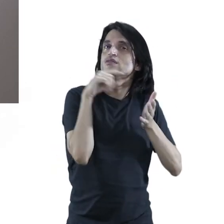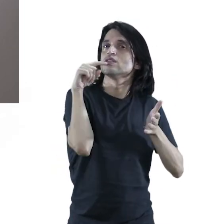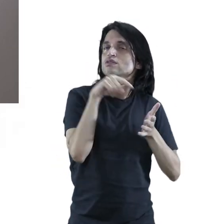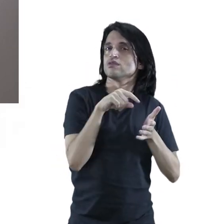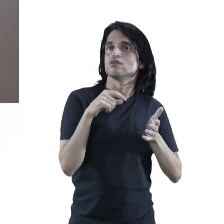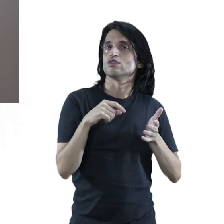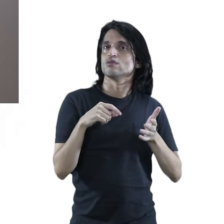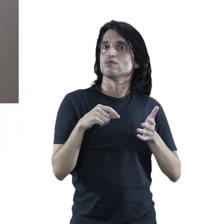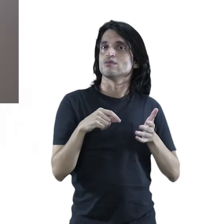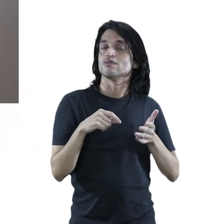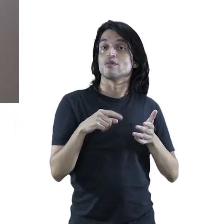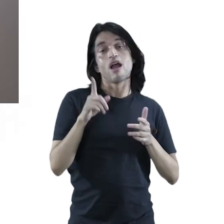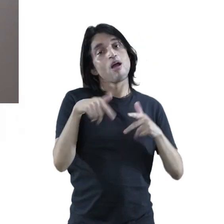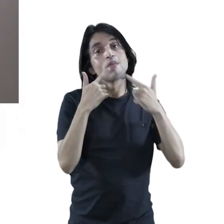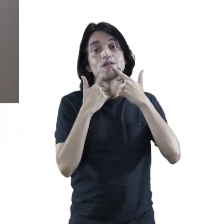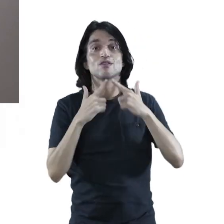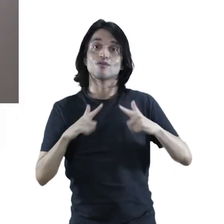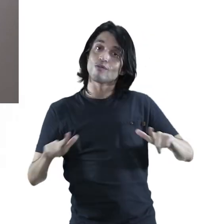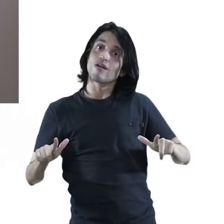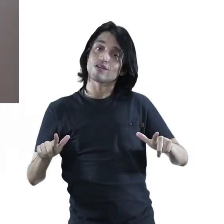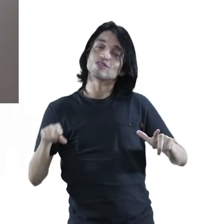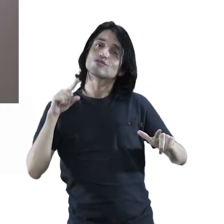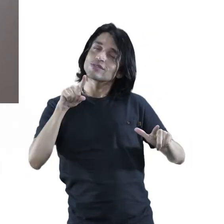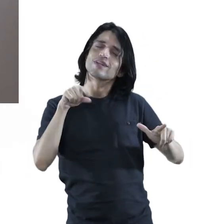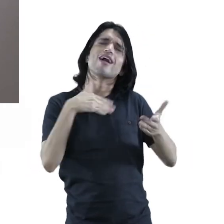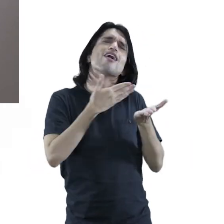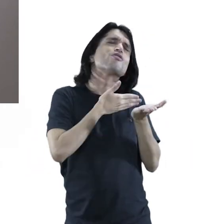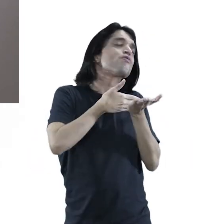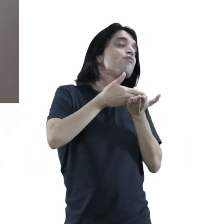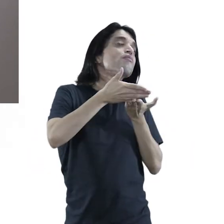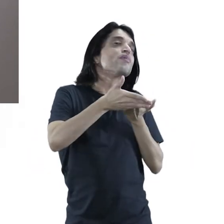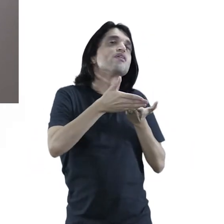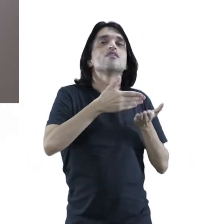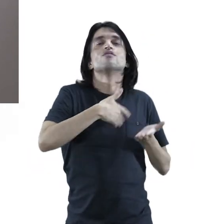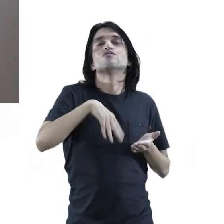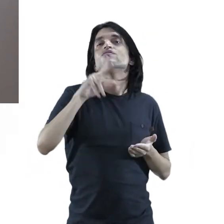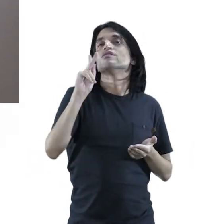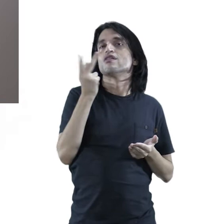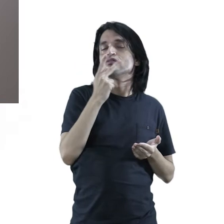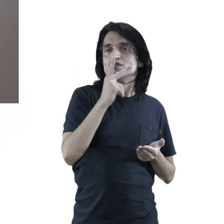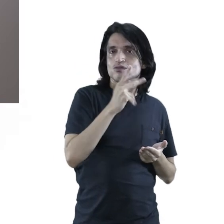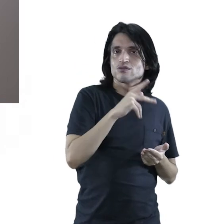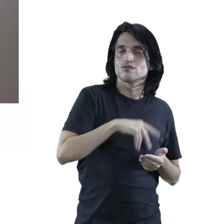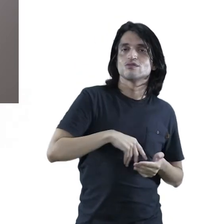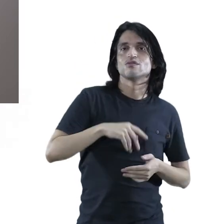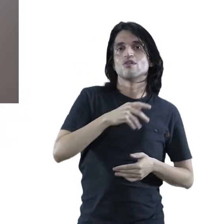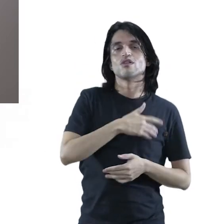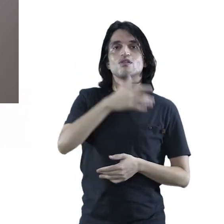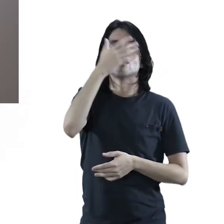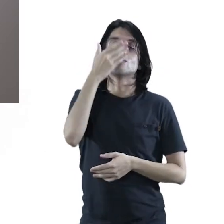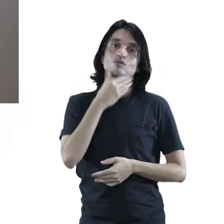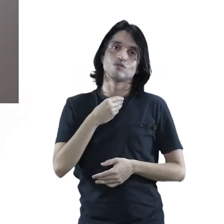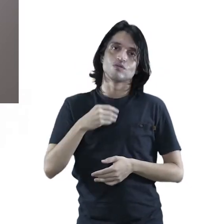que começamos com símbolos? Sim, os símbolos representam linguagem desde